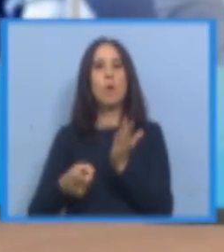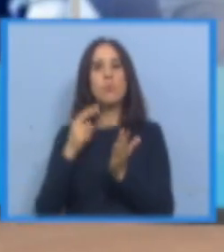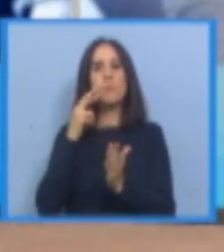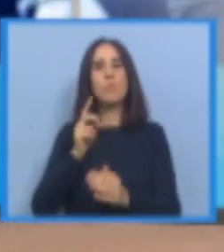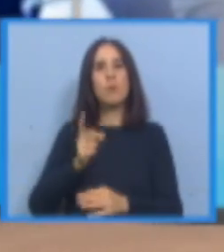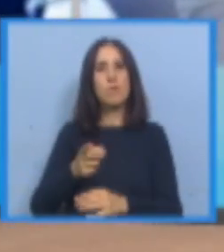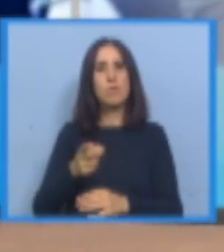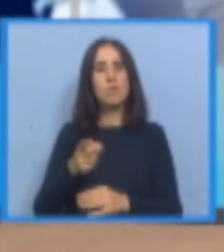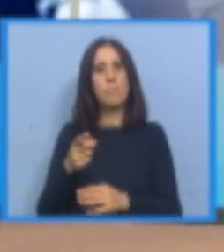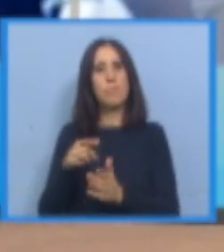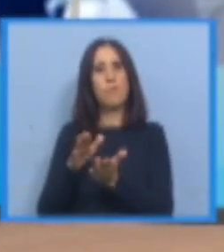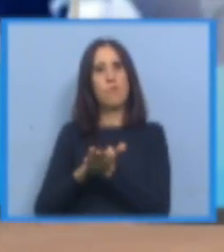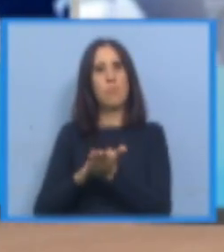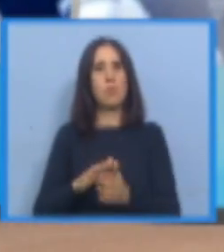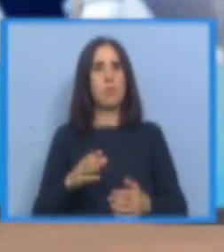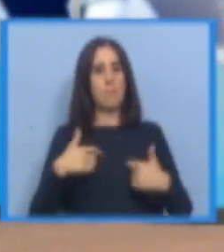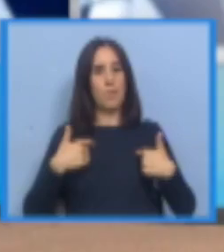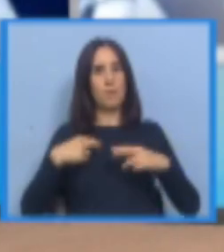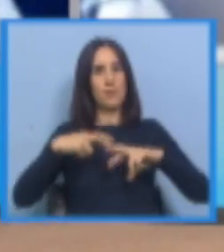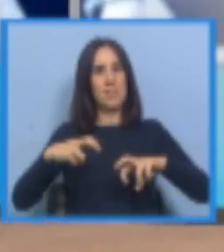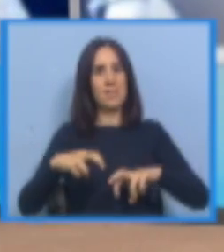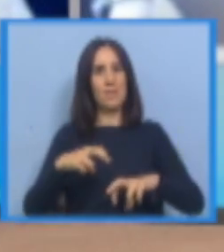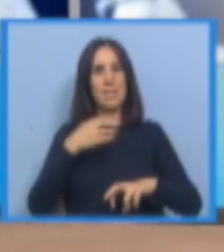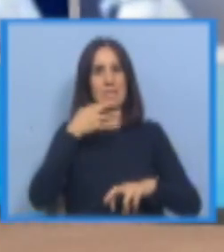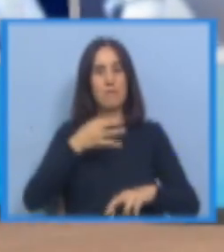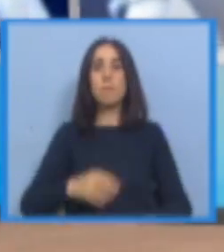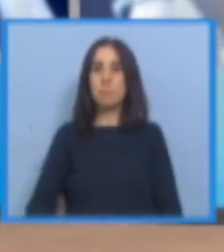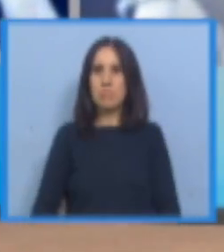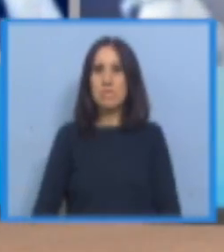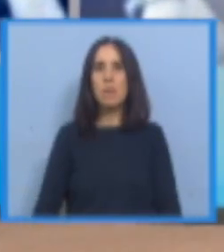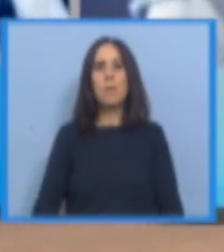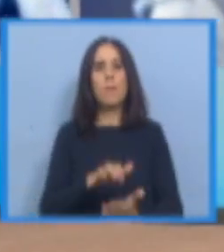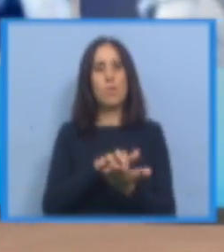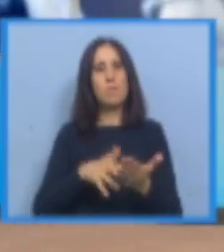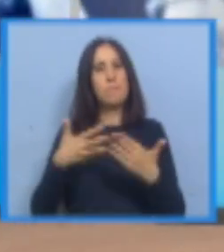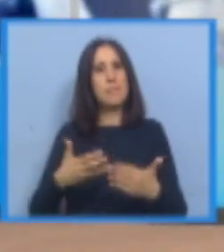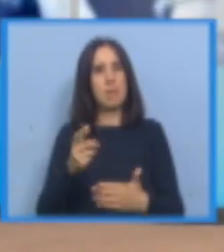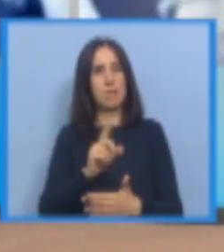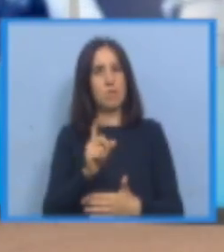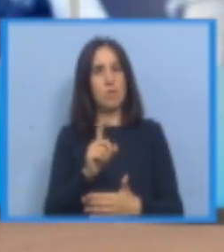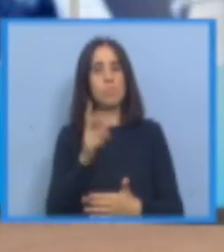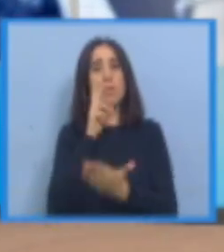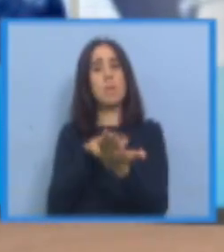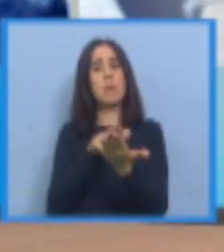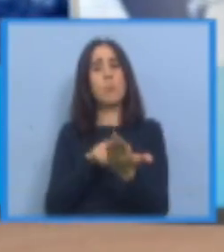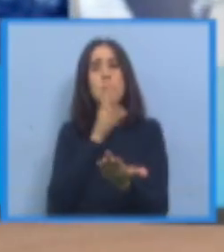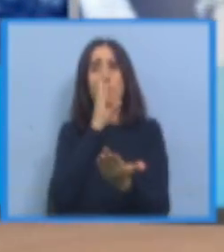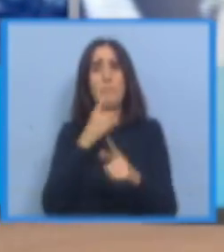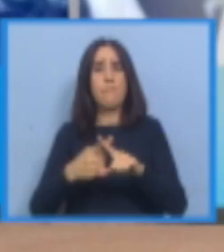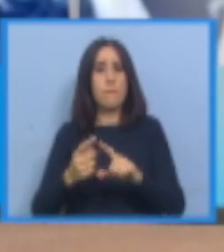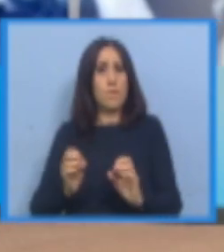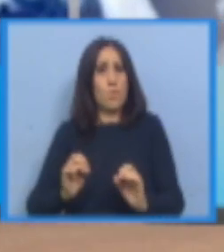vimos para pode dar fundamentar. continuidade à sua própria investigação. Mas o texto em si não fica excessivamente pesado para um leitor que não está tão